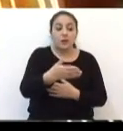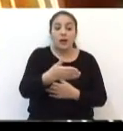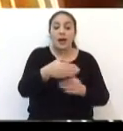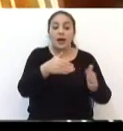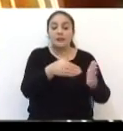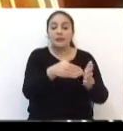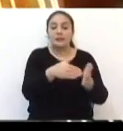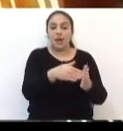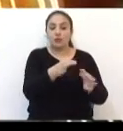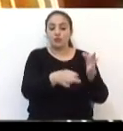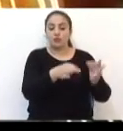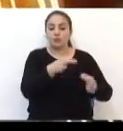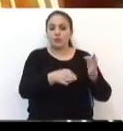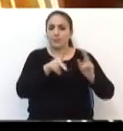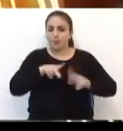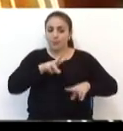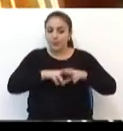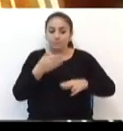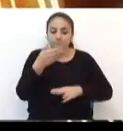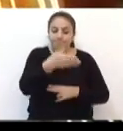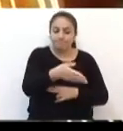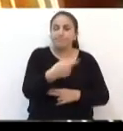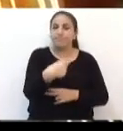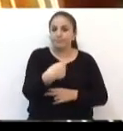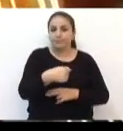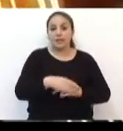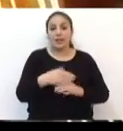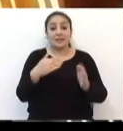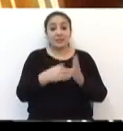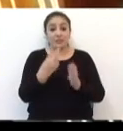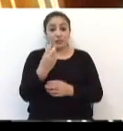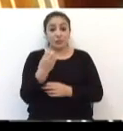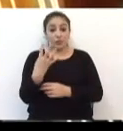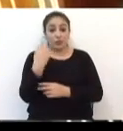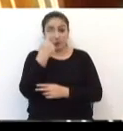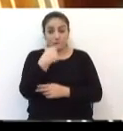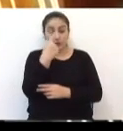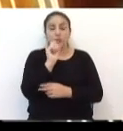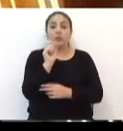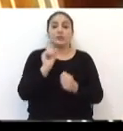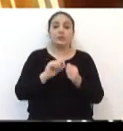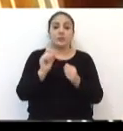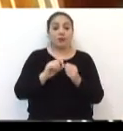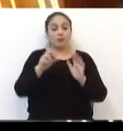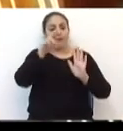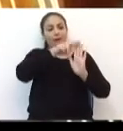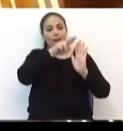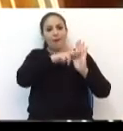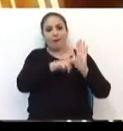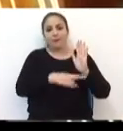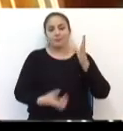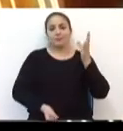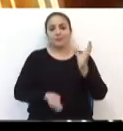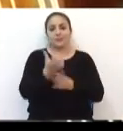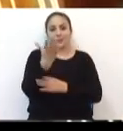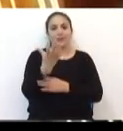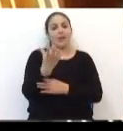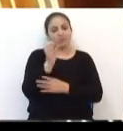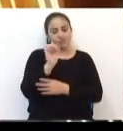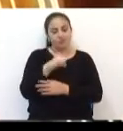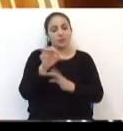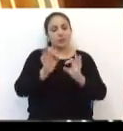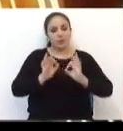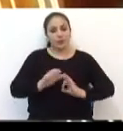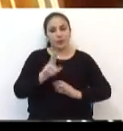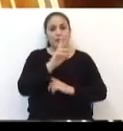até 24 horas. O que o CNJ, juntamente com o Tribunal de São Paulo, fizeram? Estabeleceram que isso virasse regra e criaram, aí